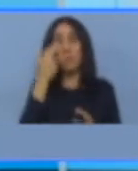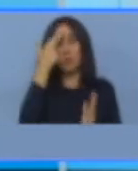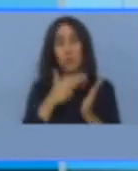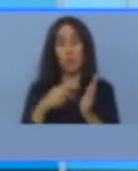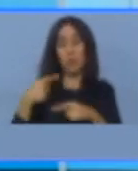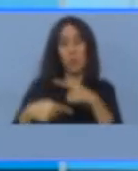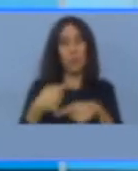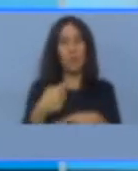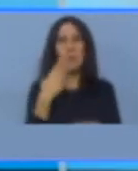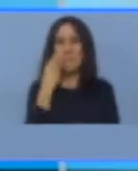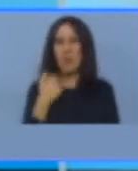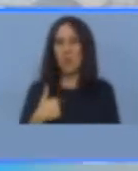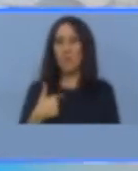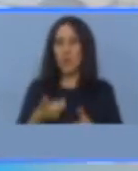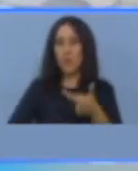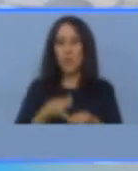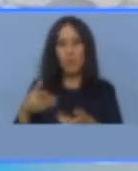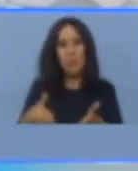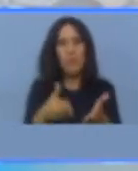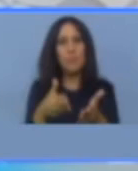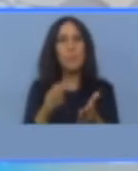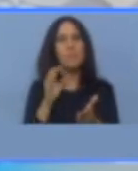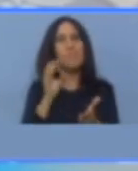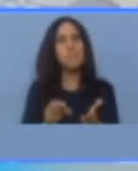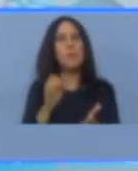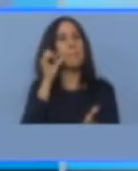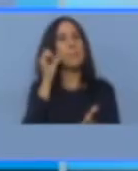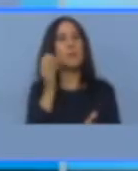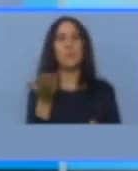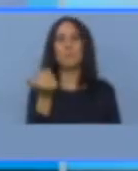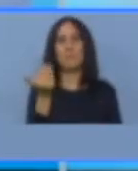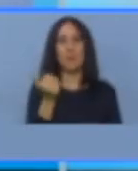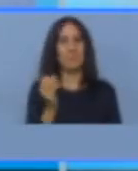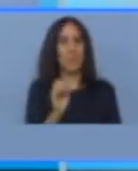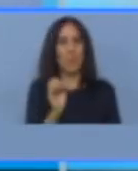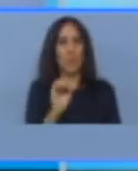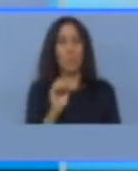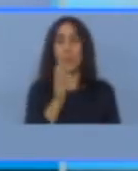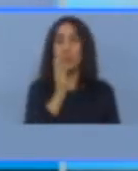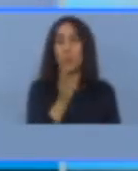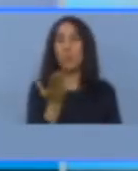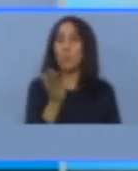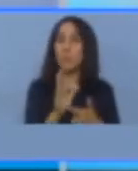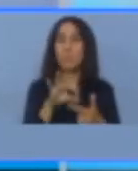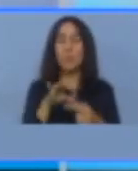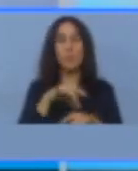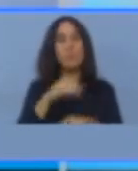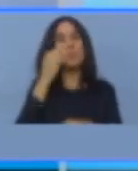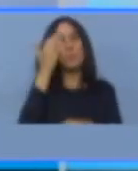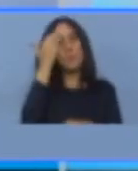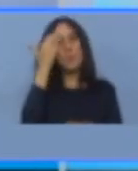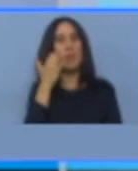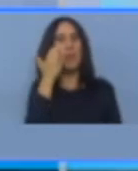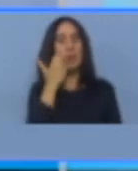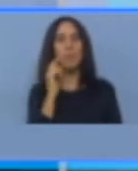que eu penso que se vai fazendo caminho, mas não é ainda o caminho suficiente, como eu digo, nomeadamente no que diz respeito à doença mental grave, porque todos